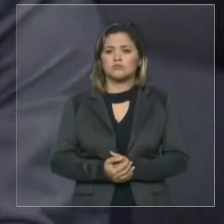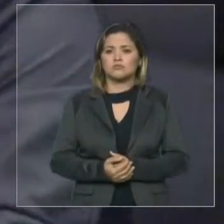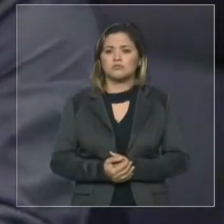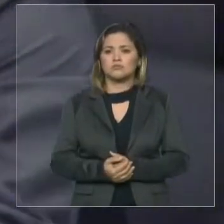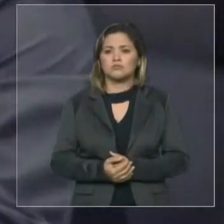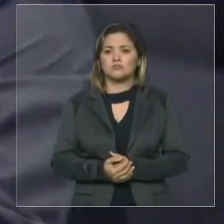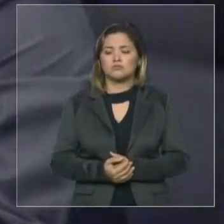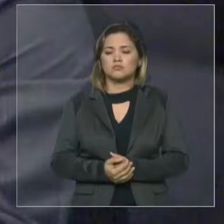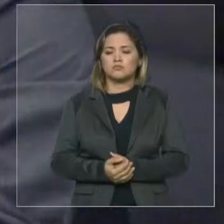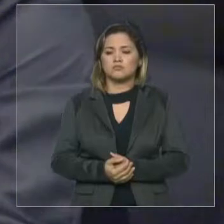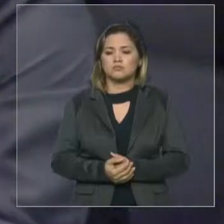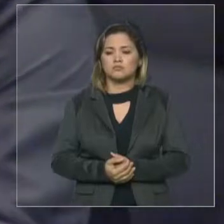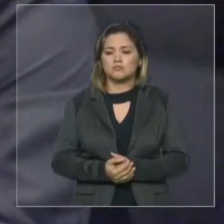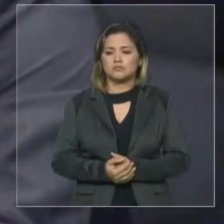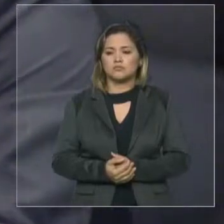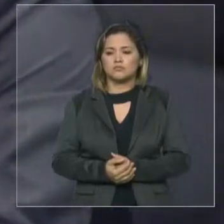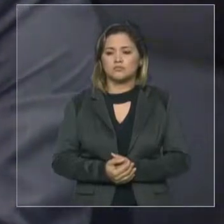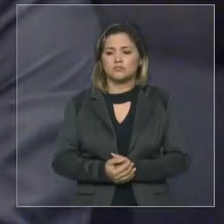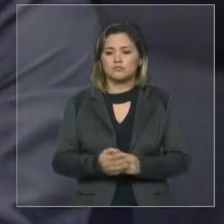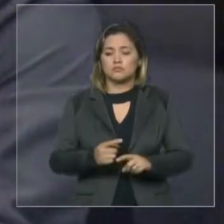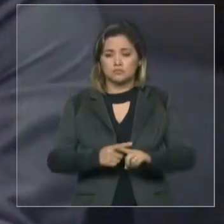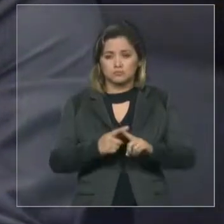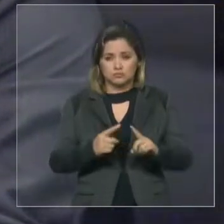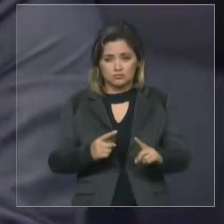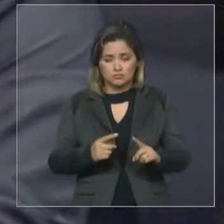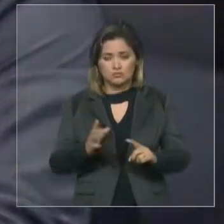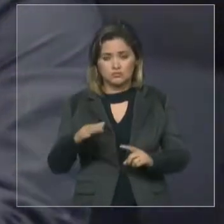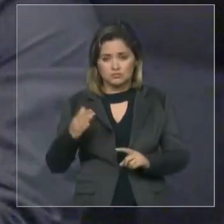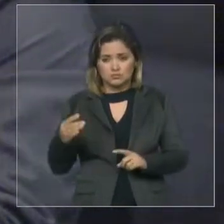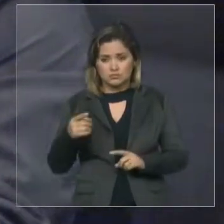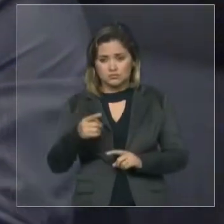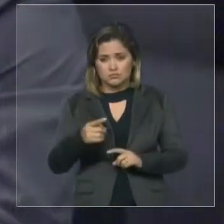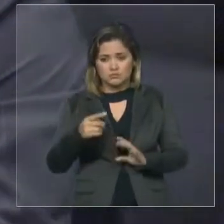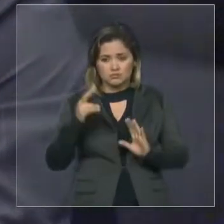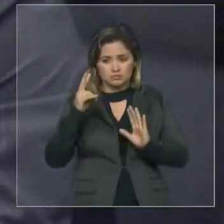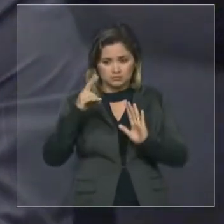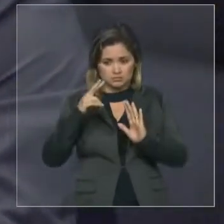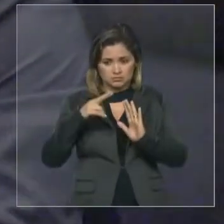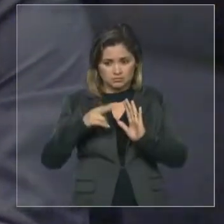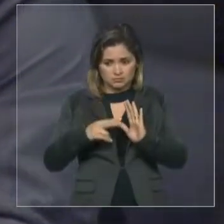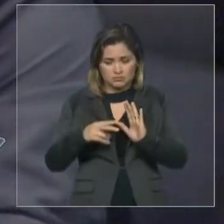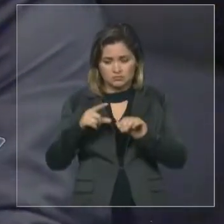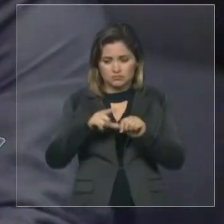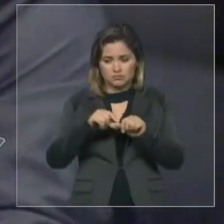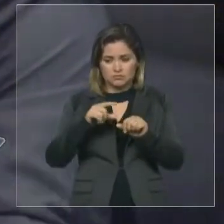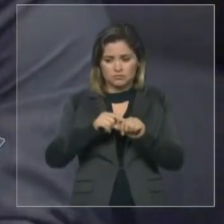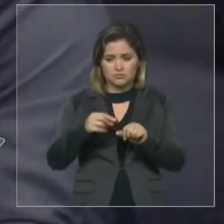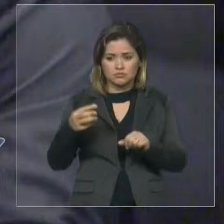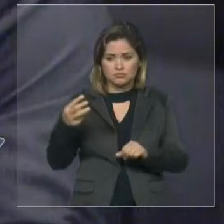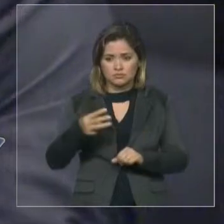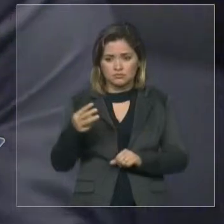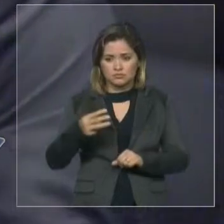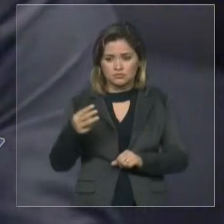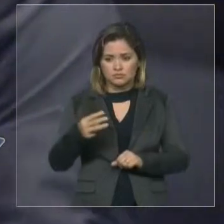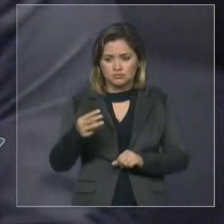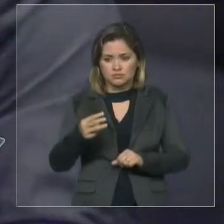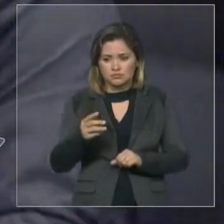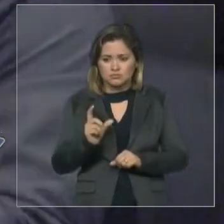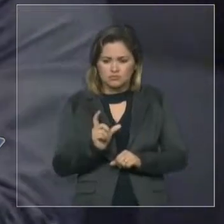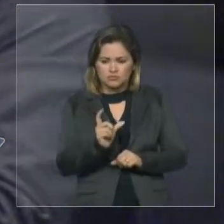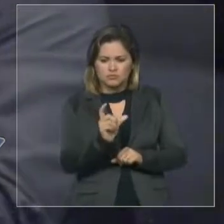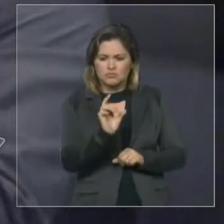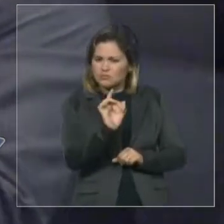aqui, quando Vossa Excelência lê o artigo 3º de forma isolada, ele realmente parece